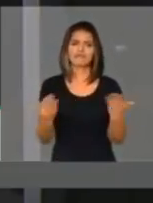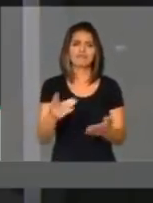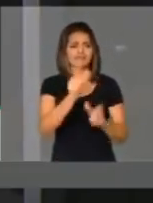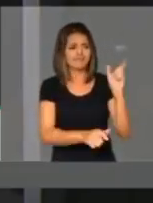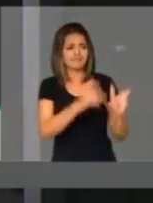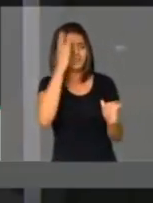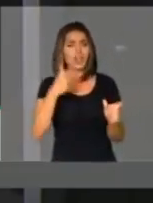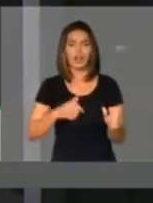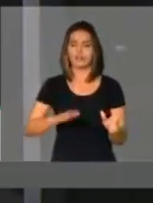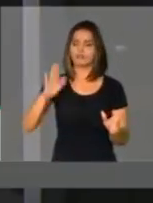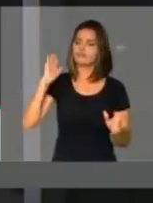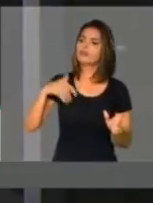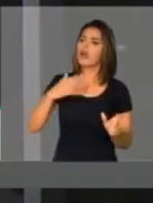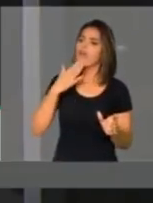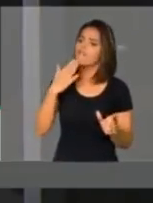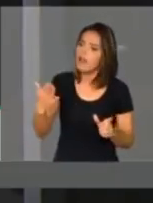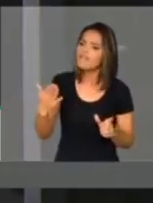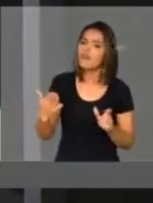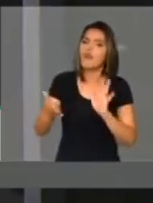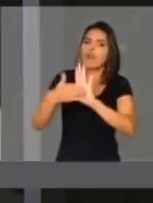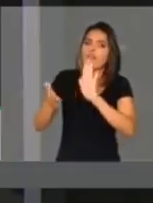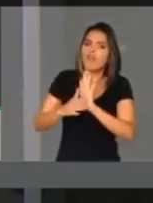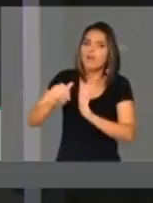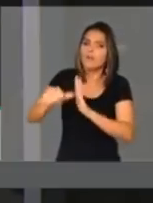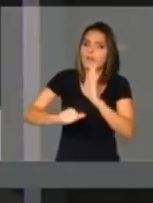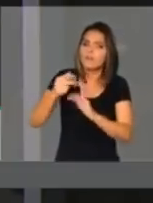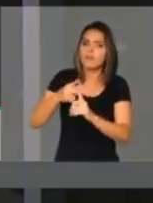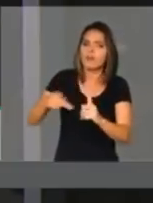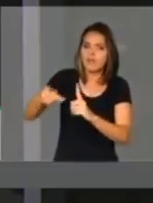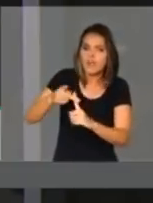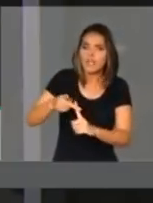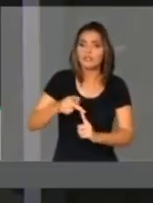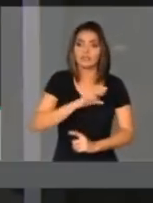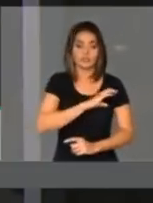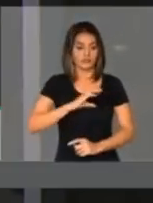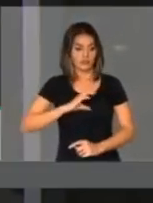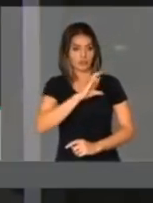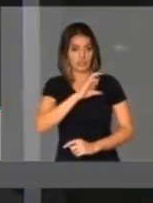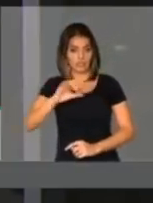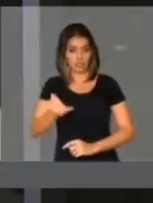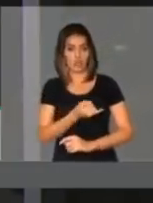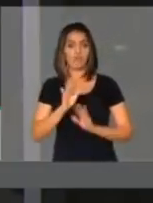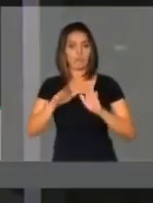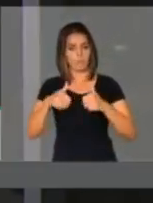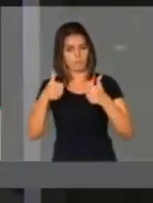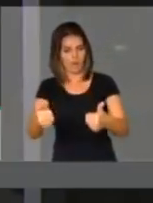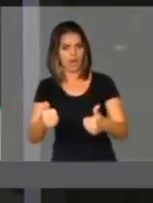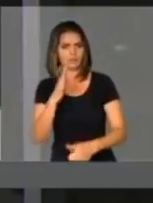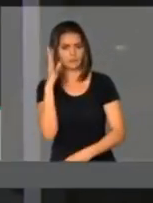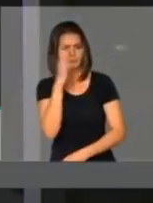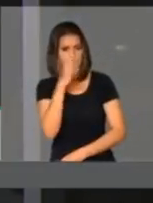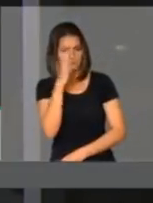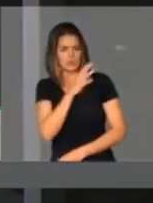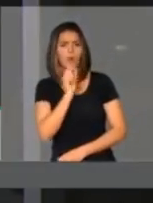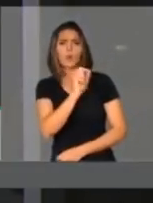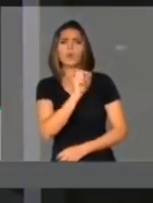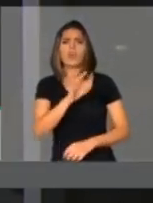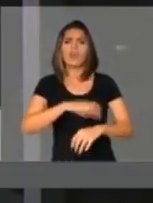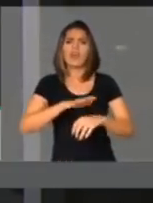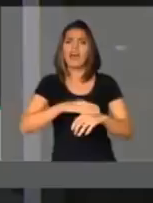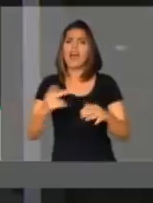reforma previdenciária e se posicionaram muito bem durante a Comissão de Constituição e Justiça, resistindo a todas as